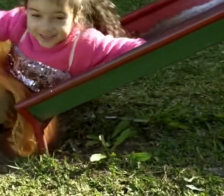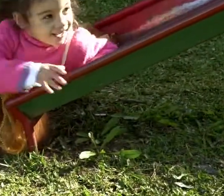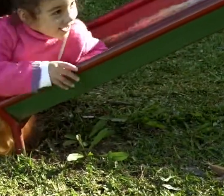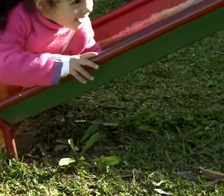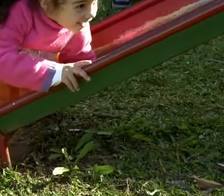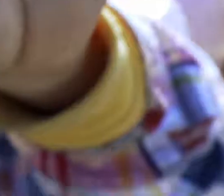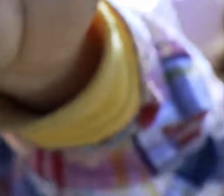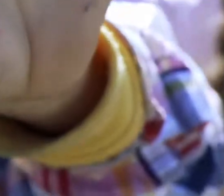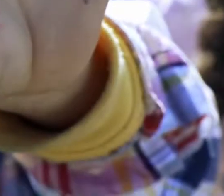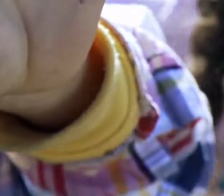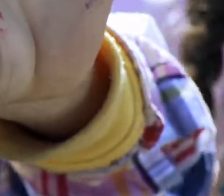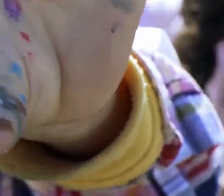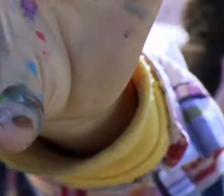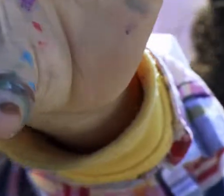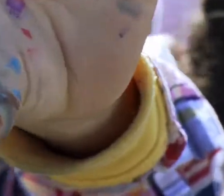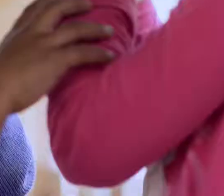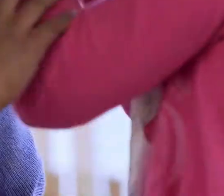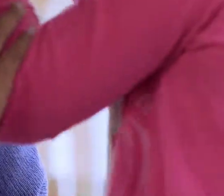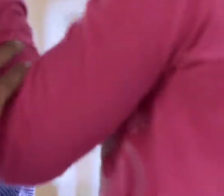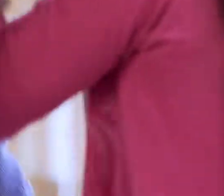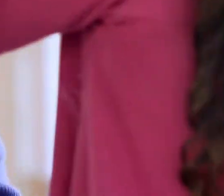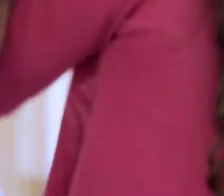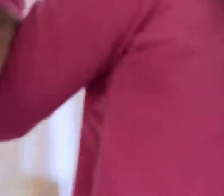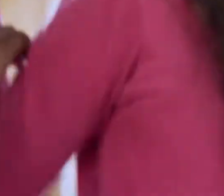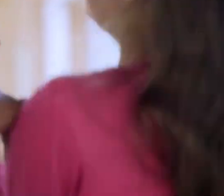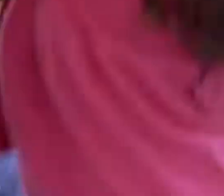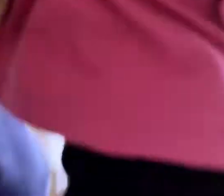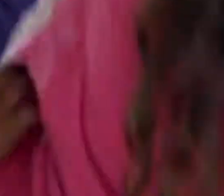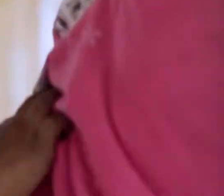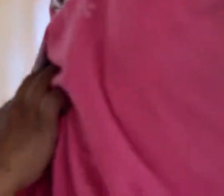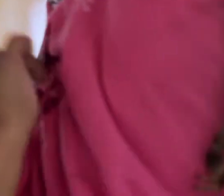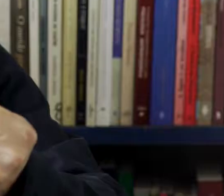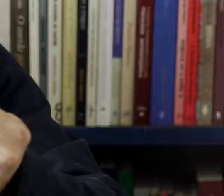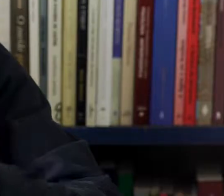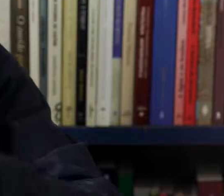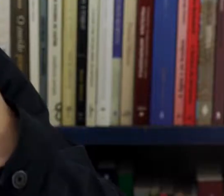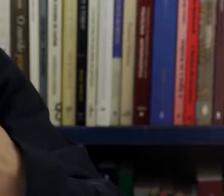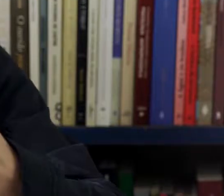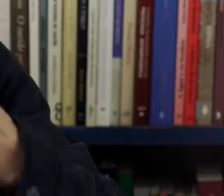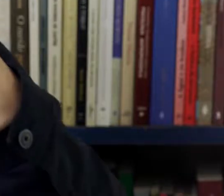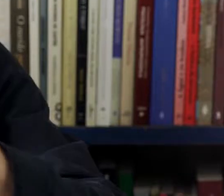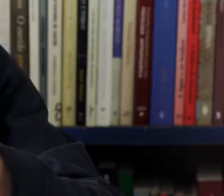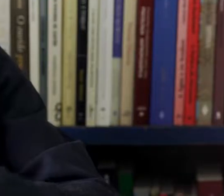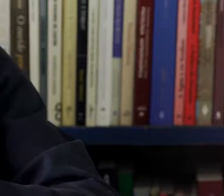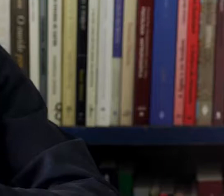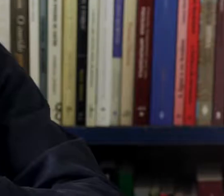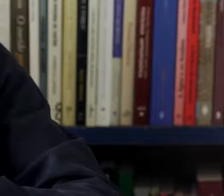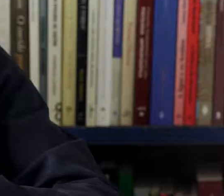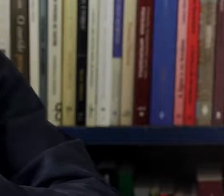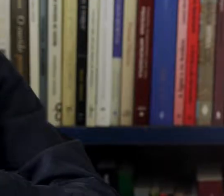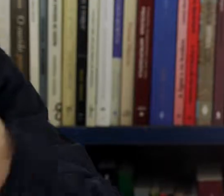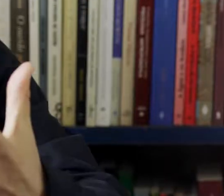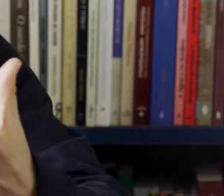se expandindo, né? Constituindo ossos, dentes, matérias-primas duras de constituição, de estruturação das